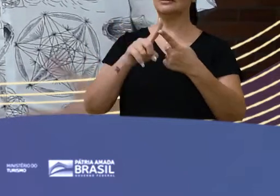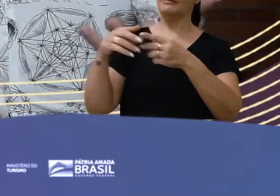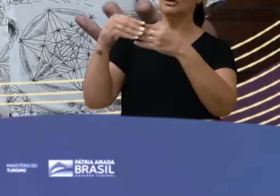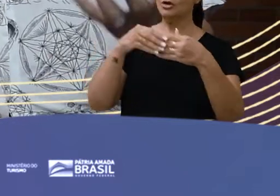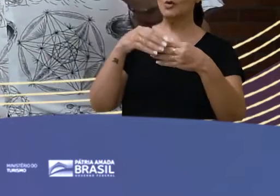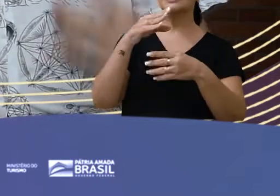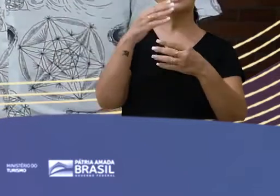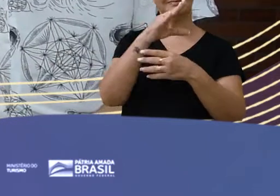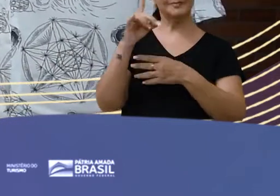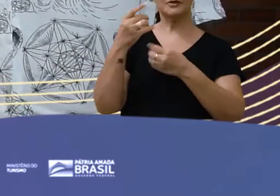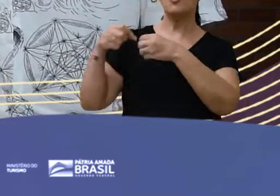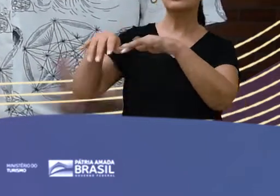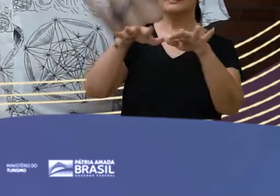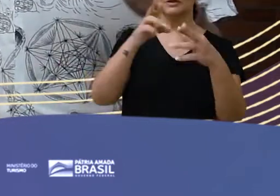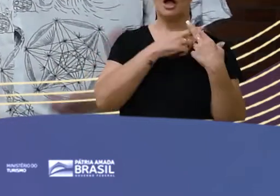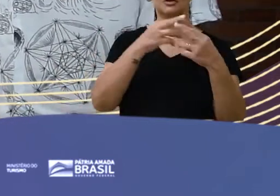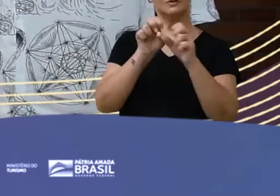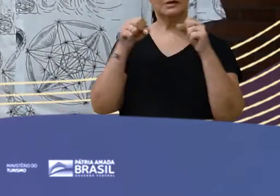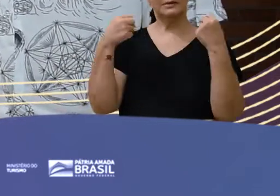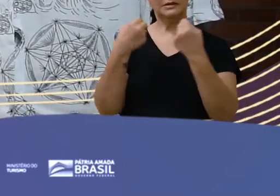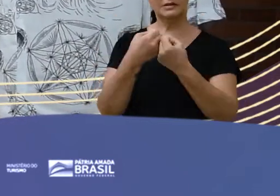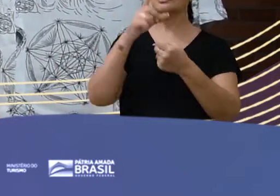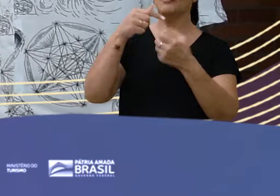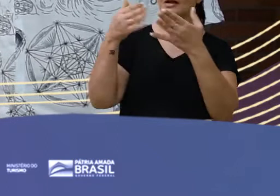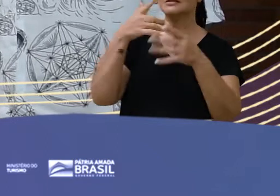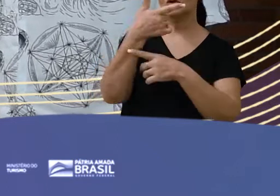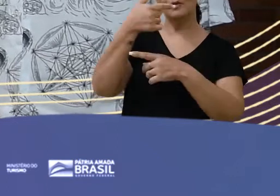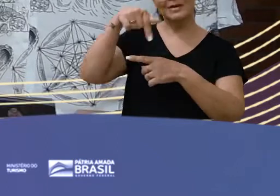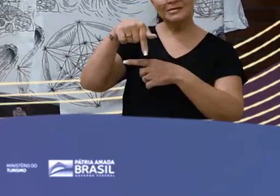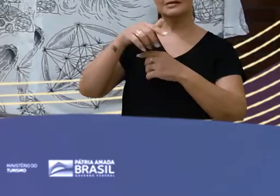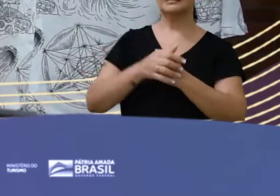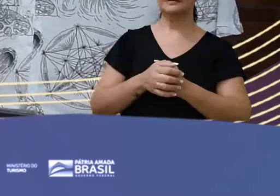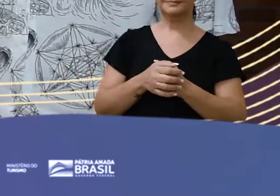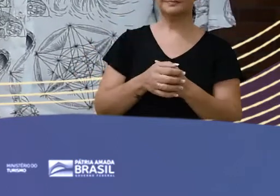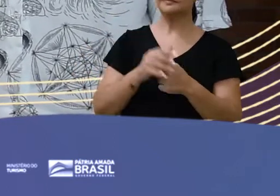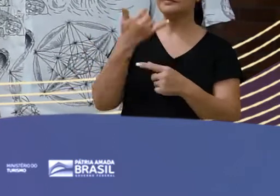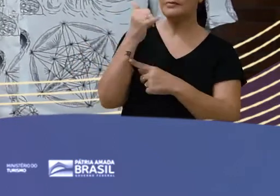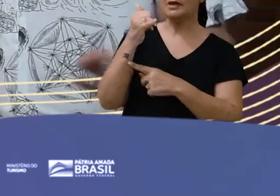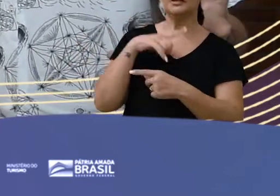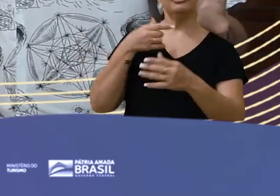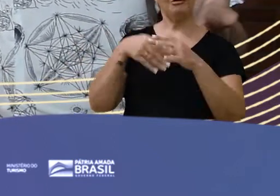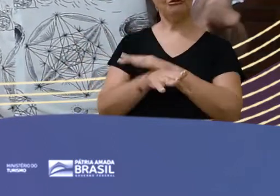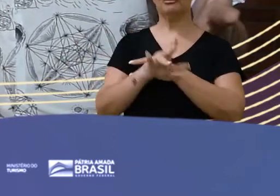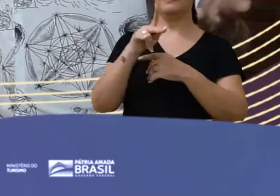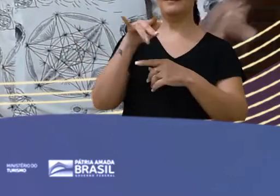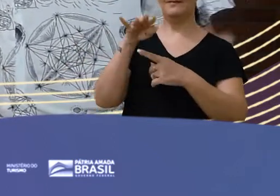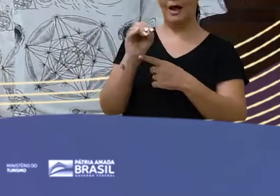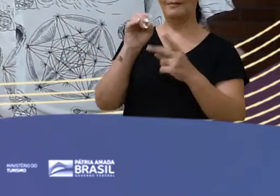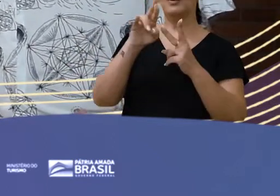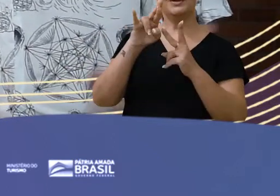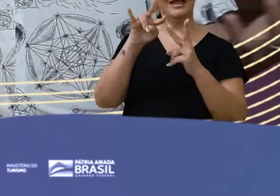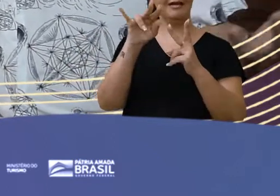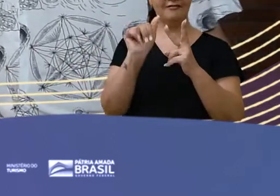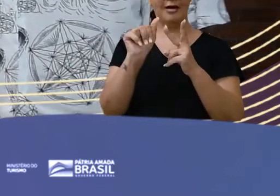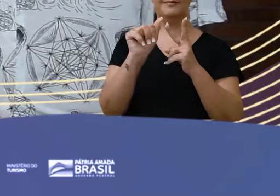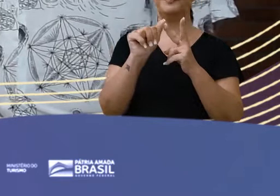Lemos, e trouxe o seu disco, Contaminando a Responsabilidade Social, que foi lançado em 2017. A energia costumeira de